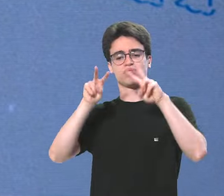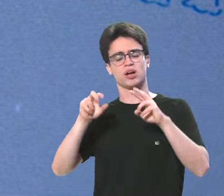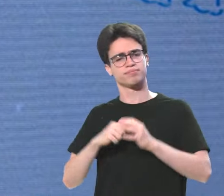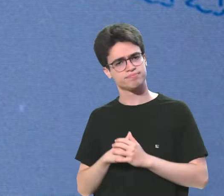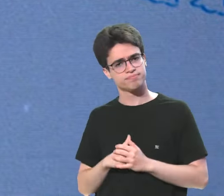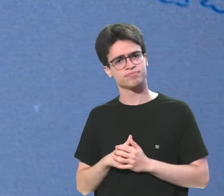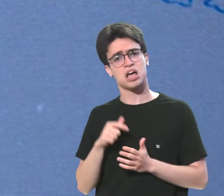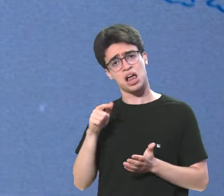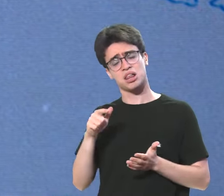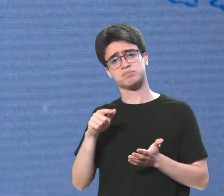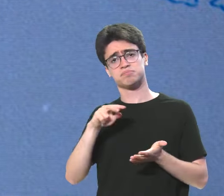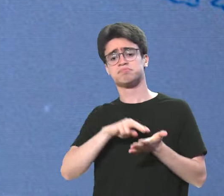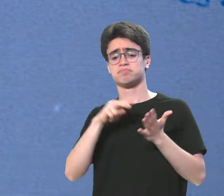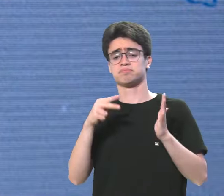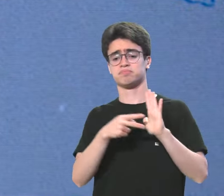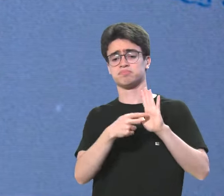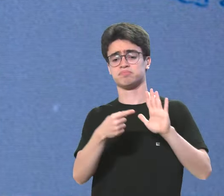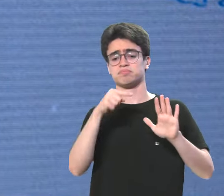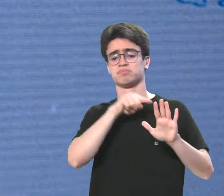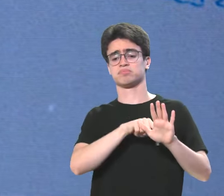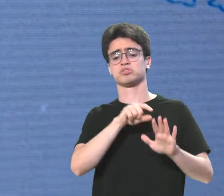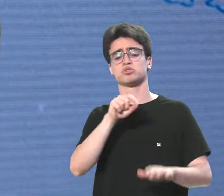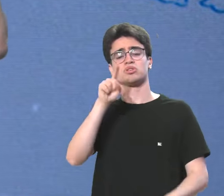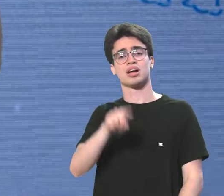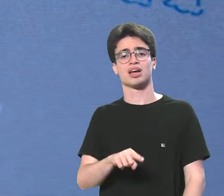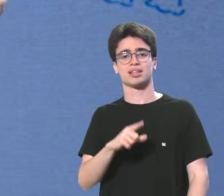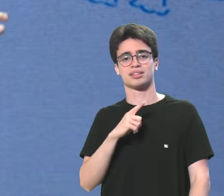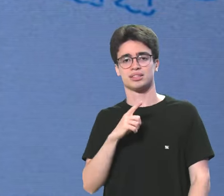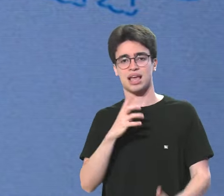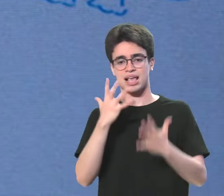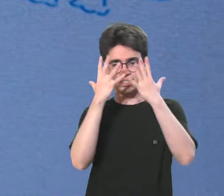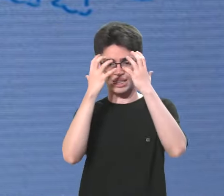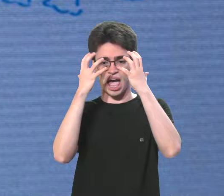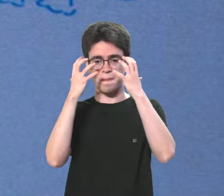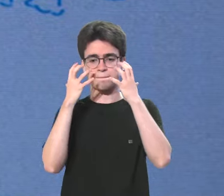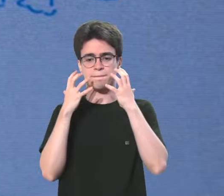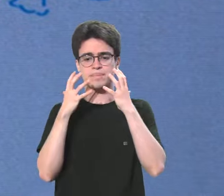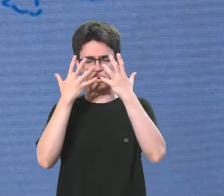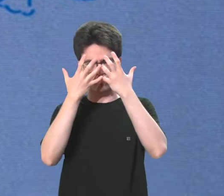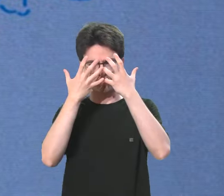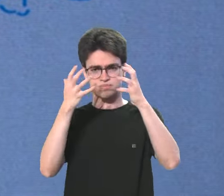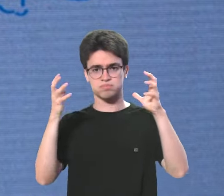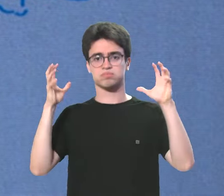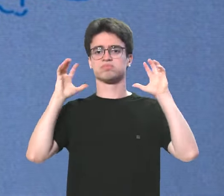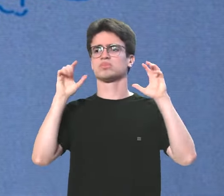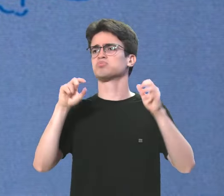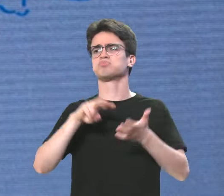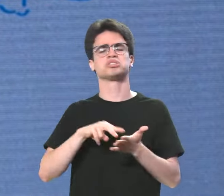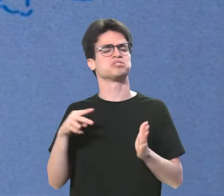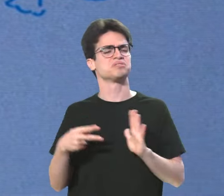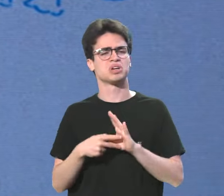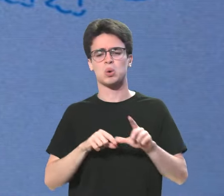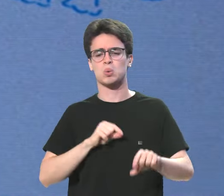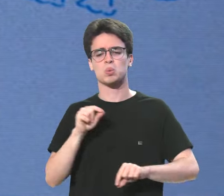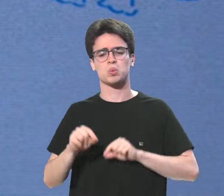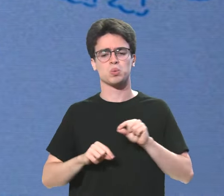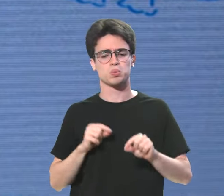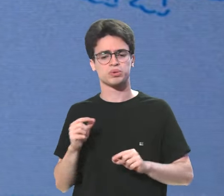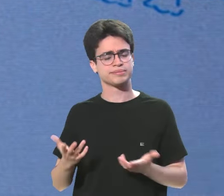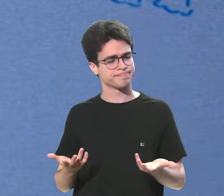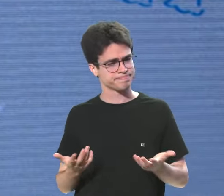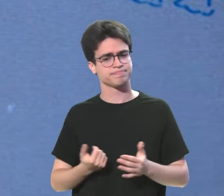significado muito simbólico escamas caírem dos olhos mas qual o significado muitas vezes